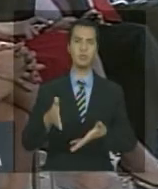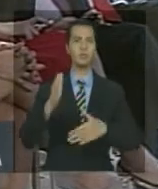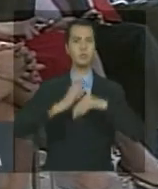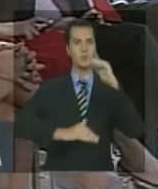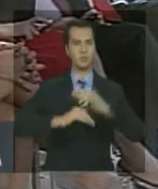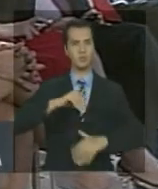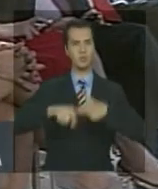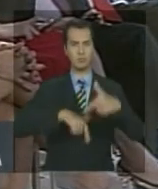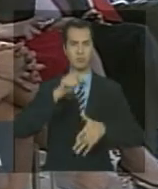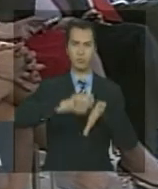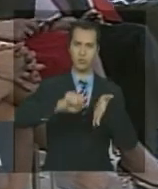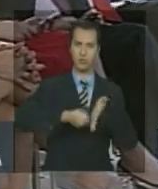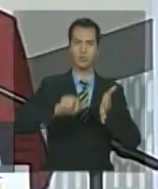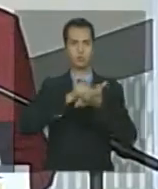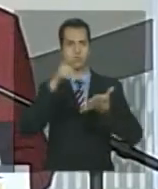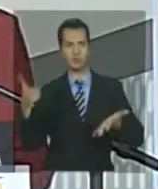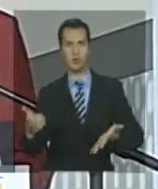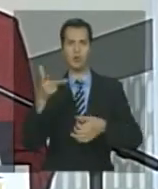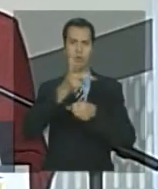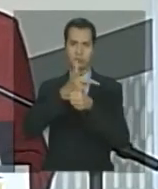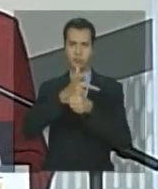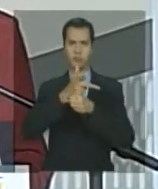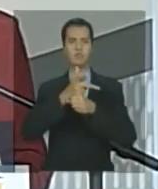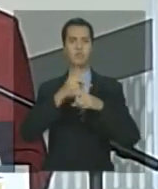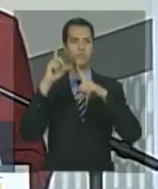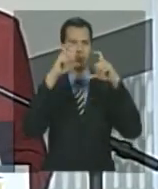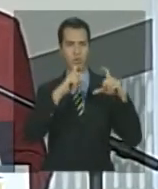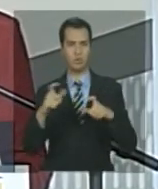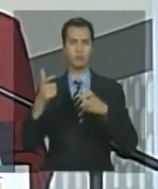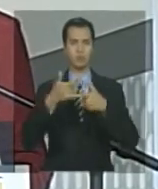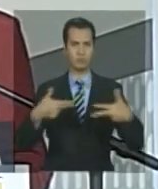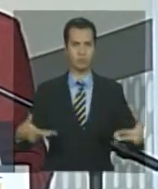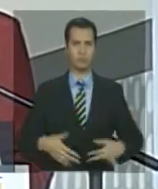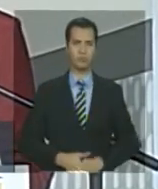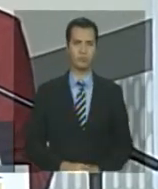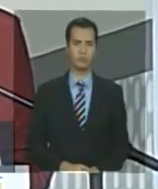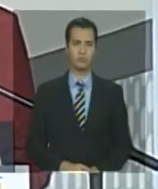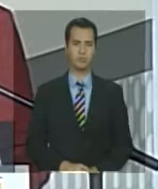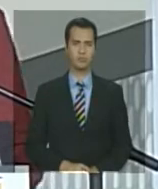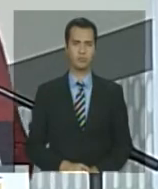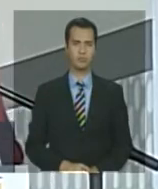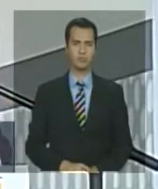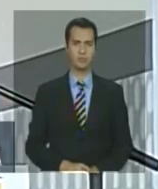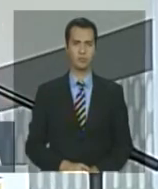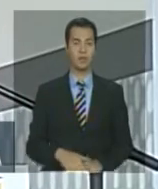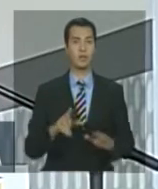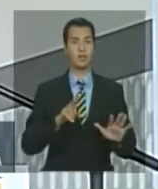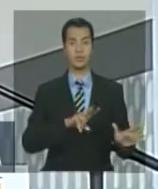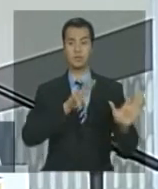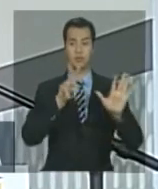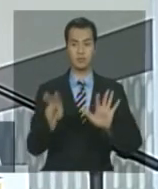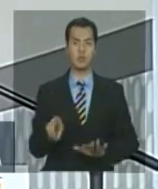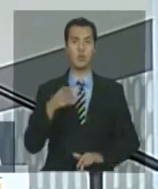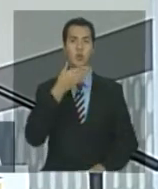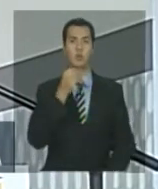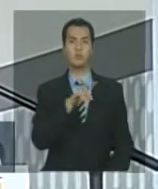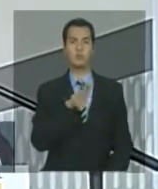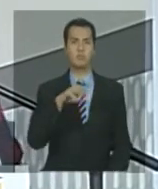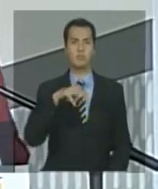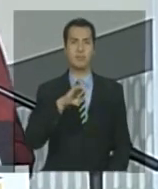cinegrafistas. Ainda nessa semana, o indiano Amartya Sen, prêmio Nobel da